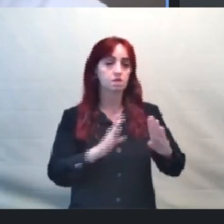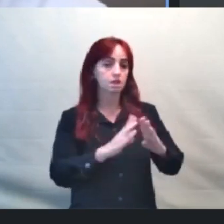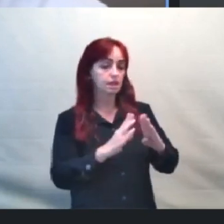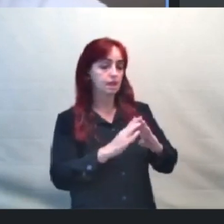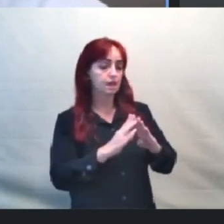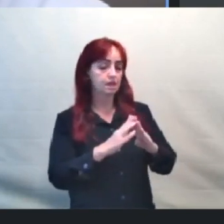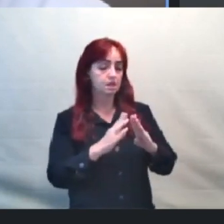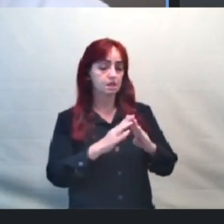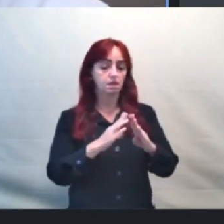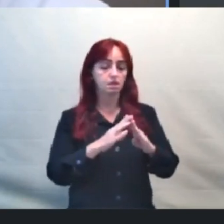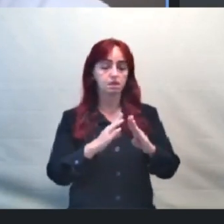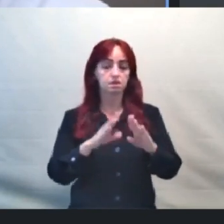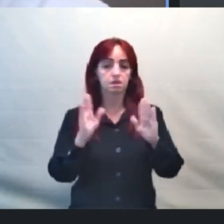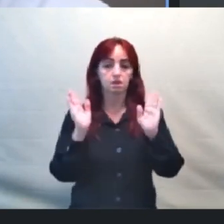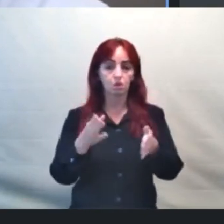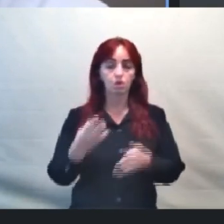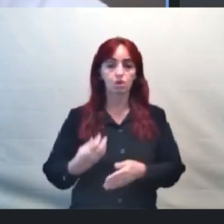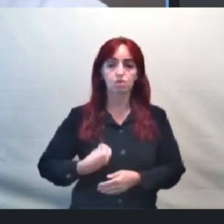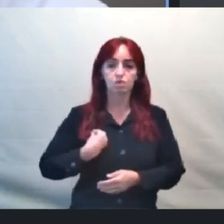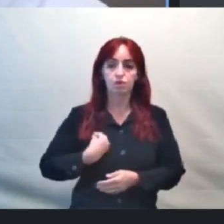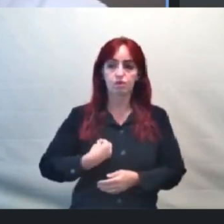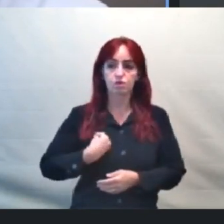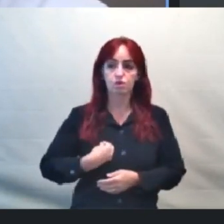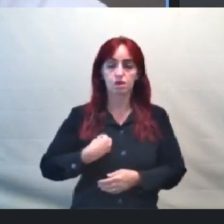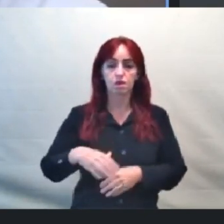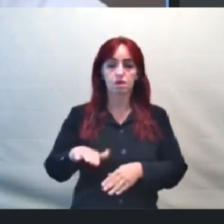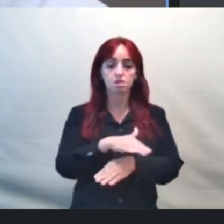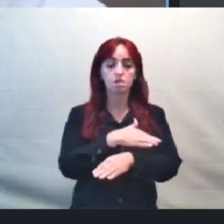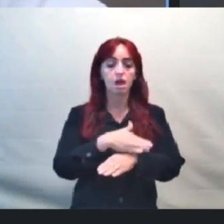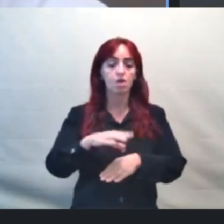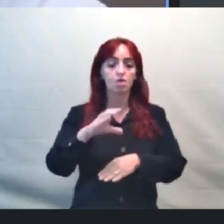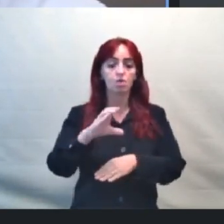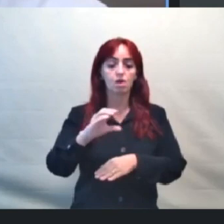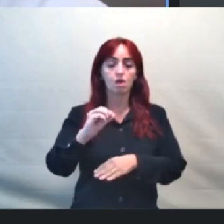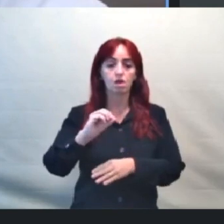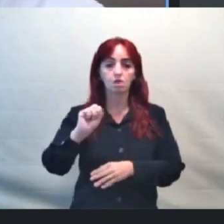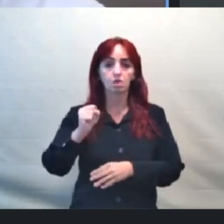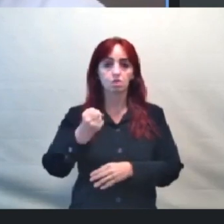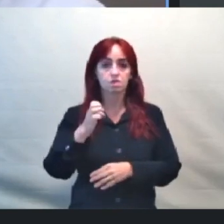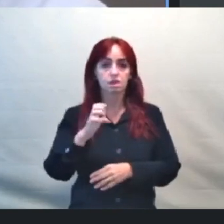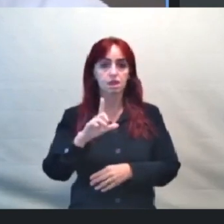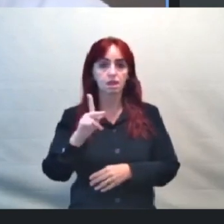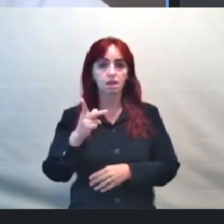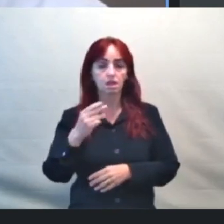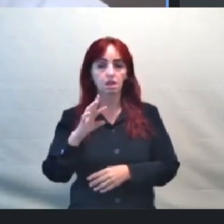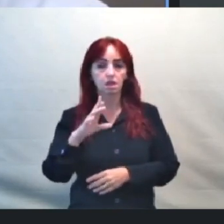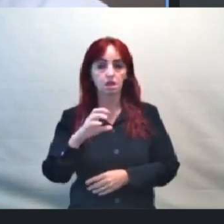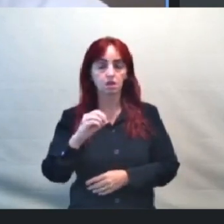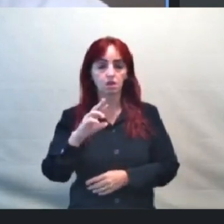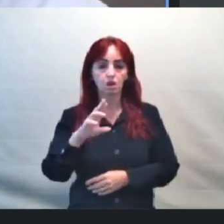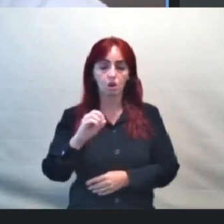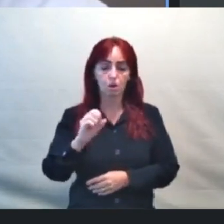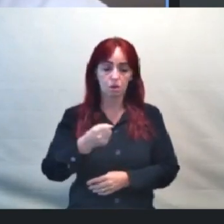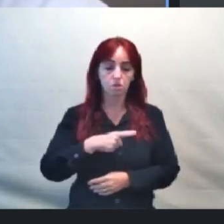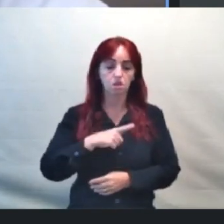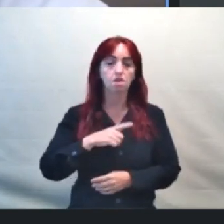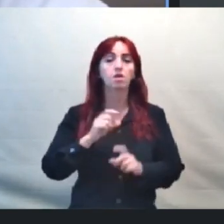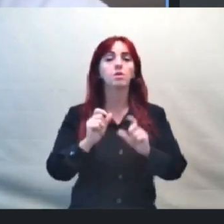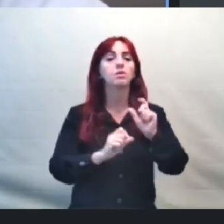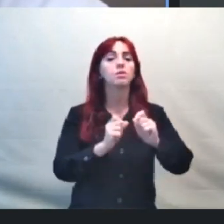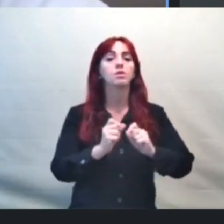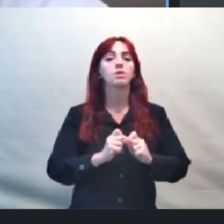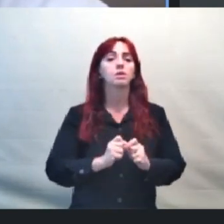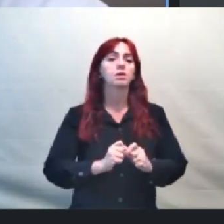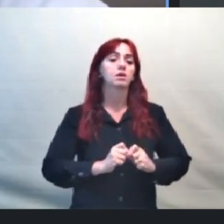hoje funcionando na rua Conselheiro Rocha. Há uma perspectiva da gente reordenar e reduzir, de fato, o tamanho dessa